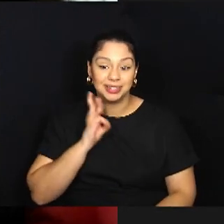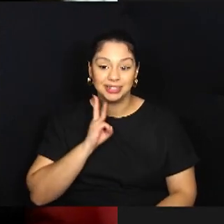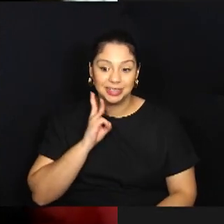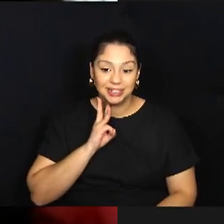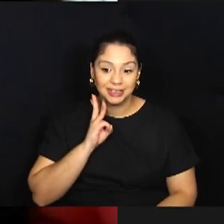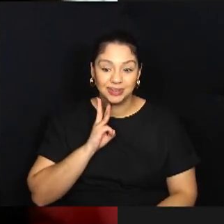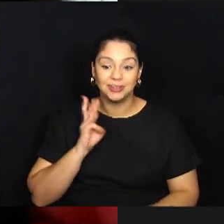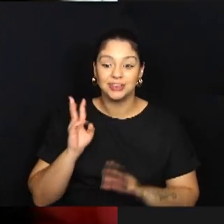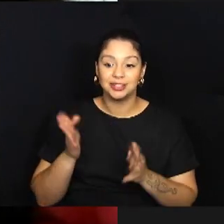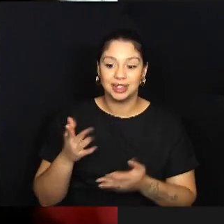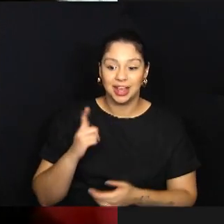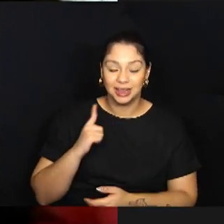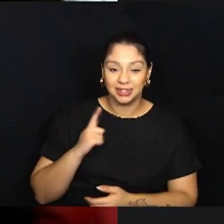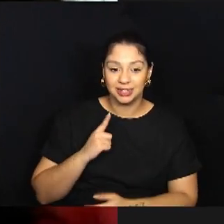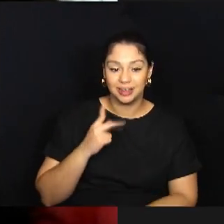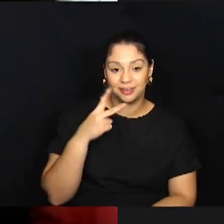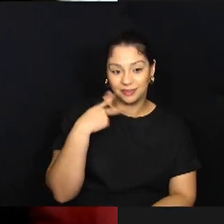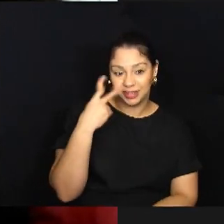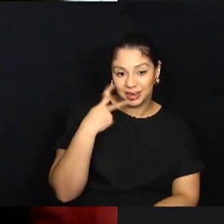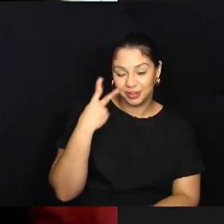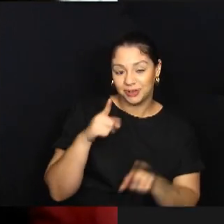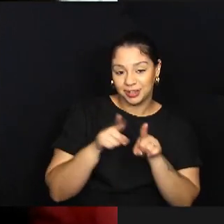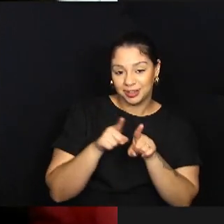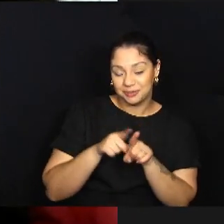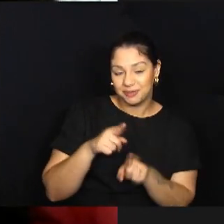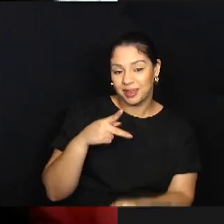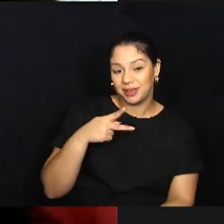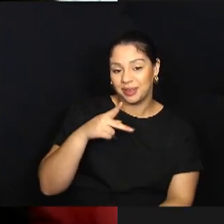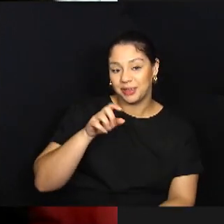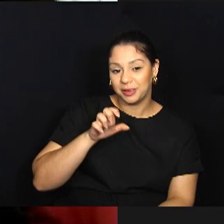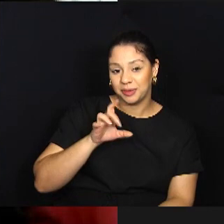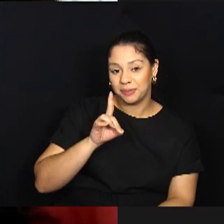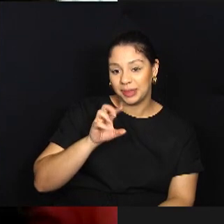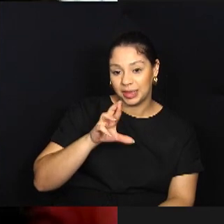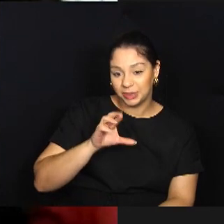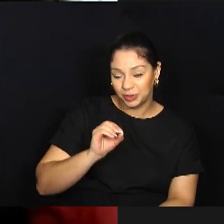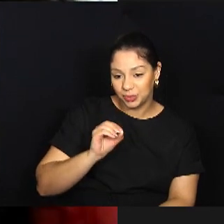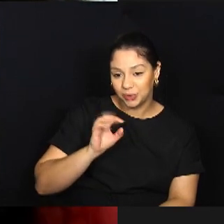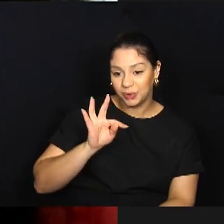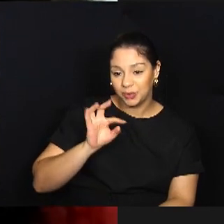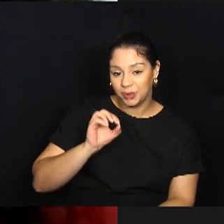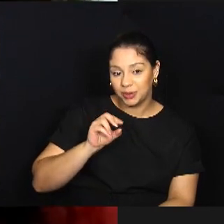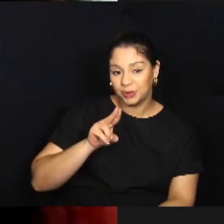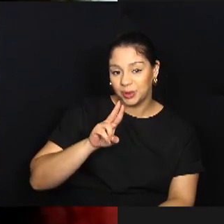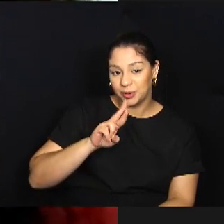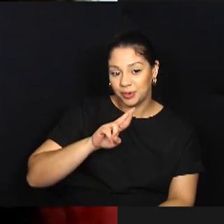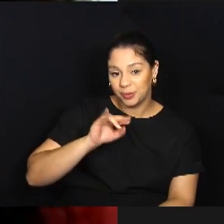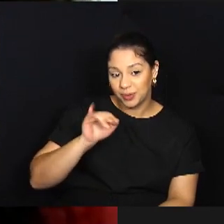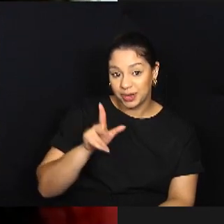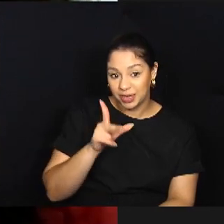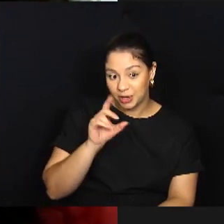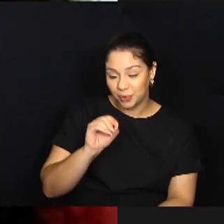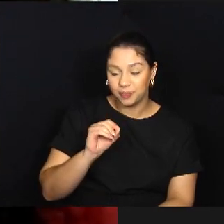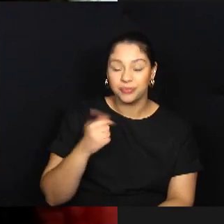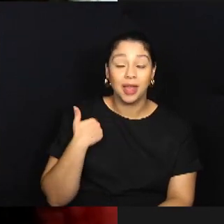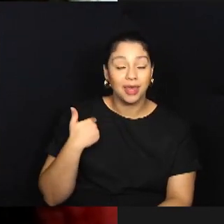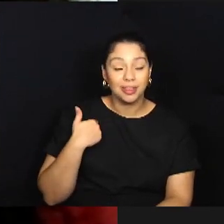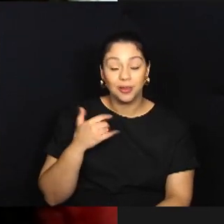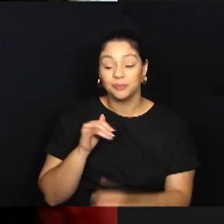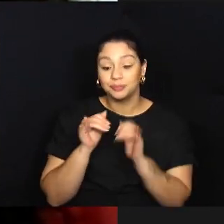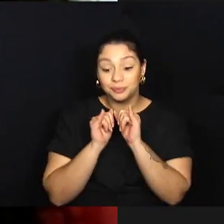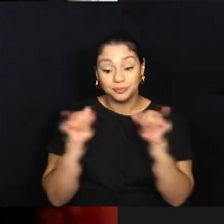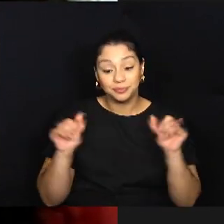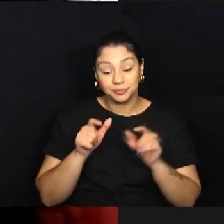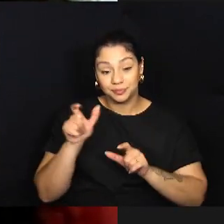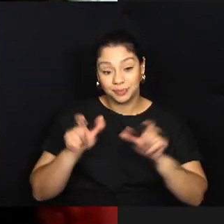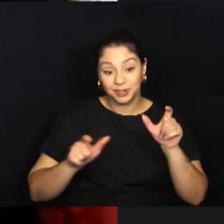pelo gabinete do vereador Pedro Torinho, né, 10 anos atrás, e, enfim, quando eu comuniquei às pessoas que ia